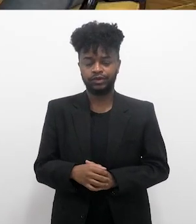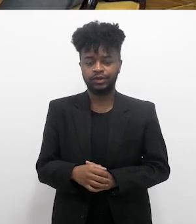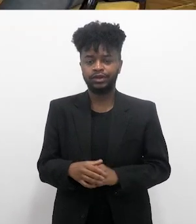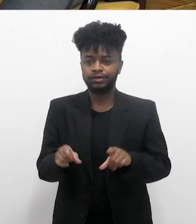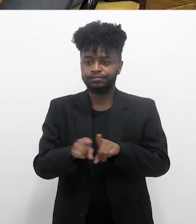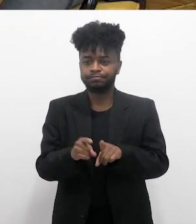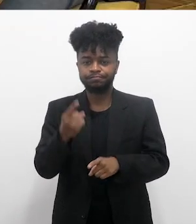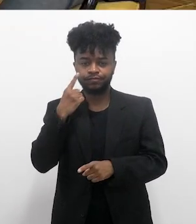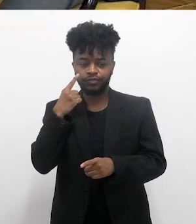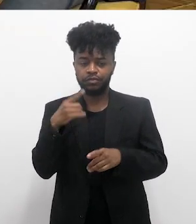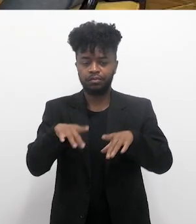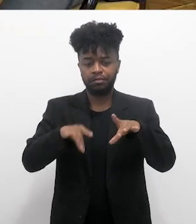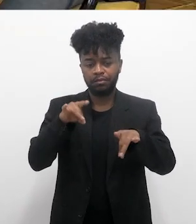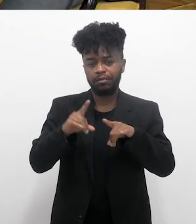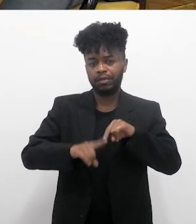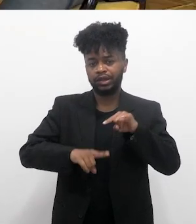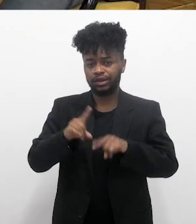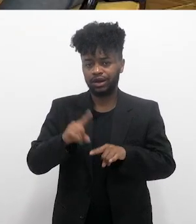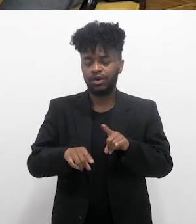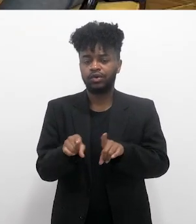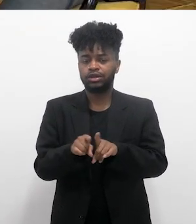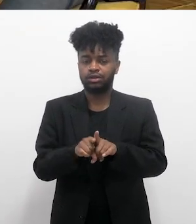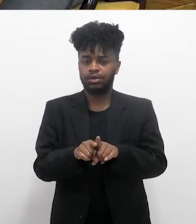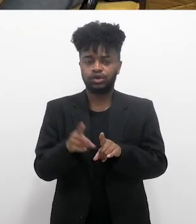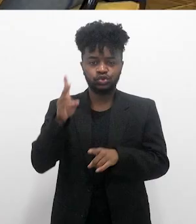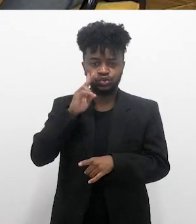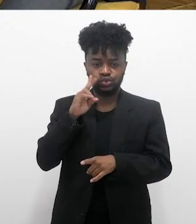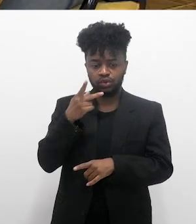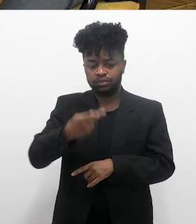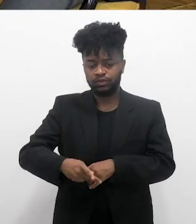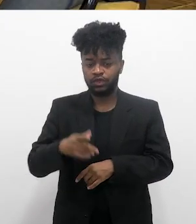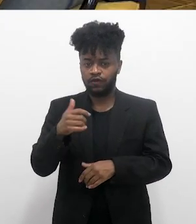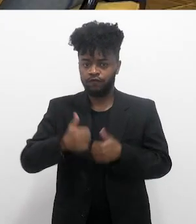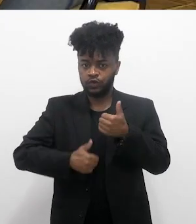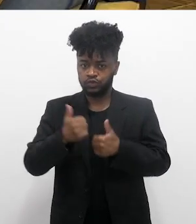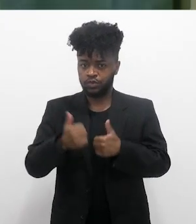esse acervo, toda essa história do futebol brasileiro,